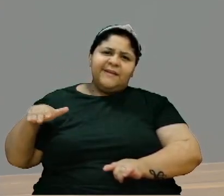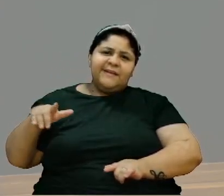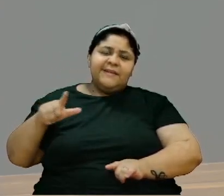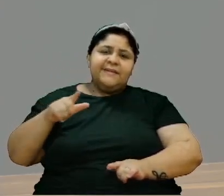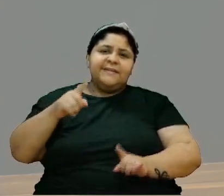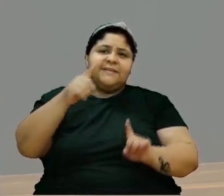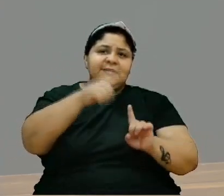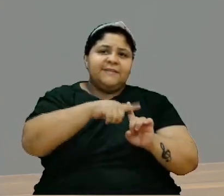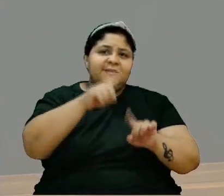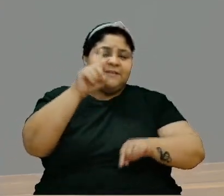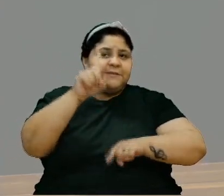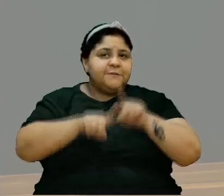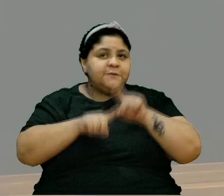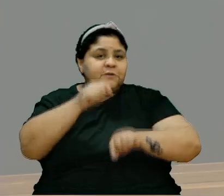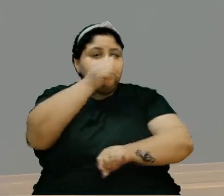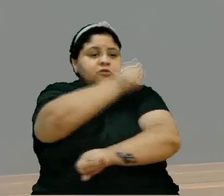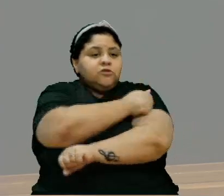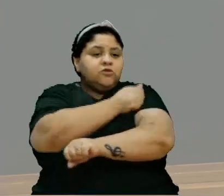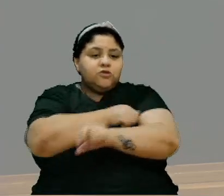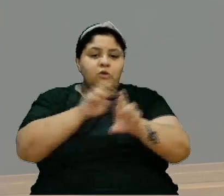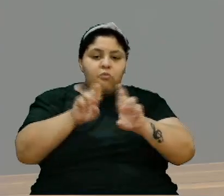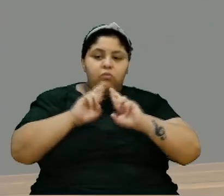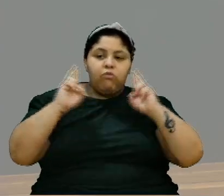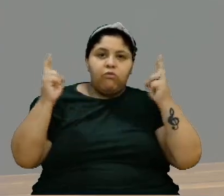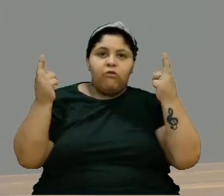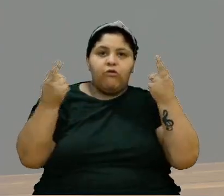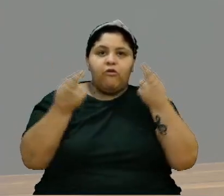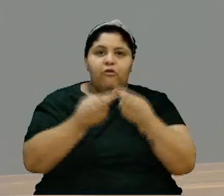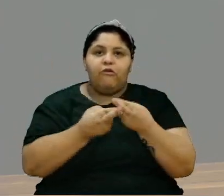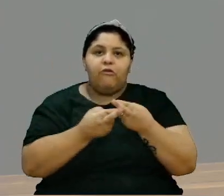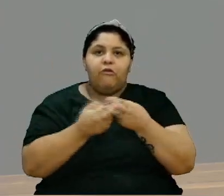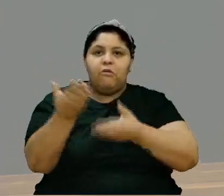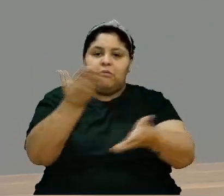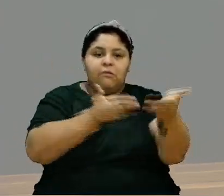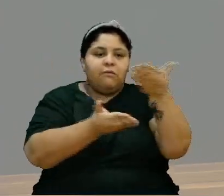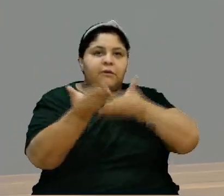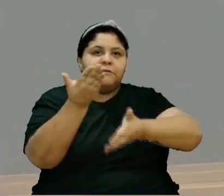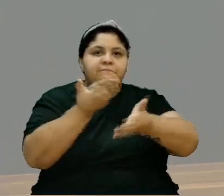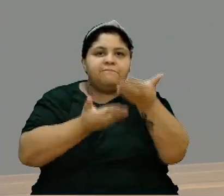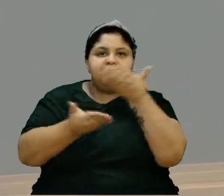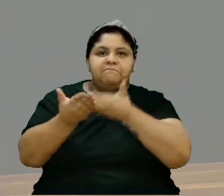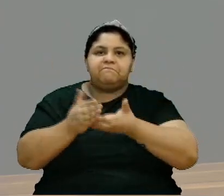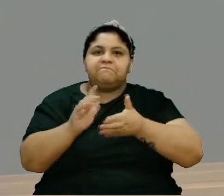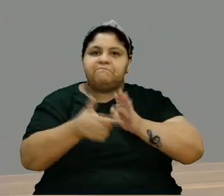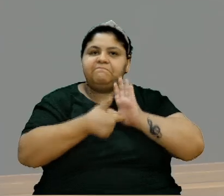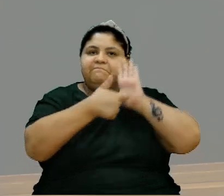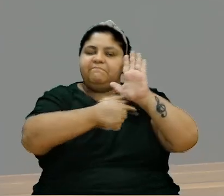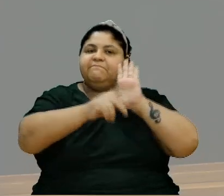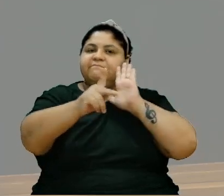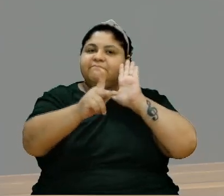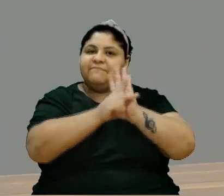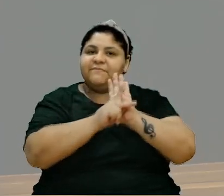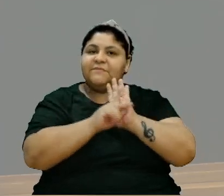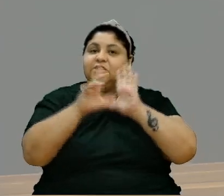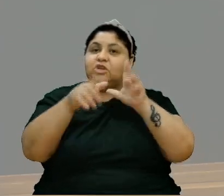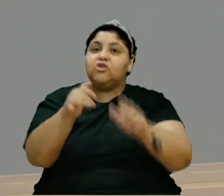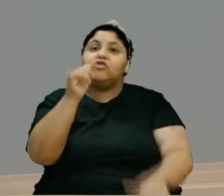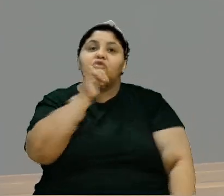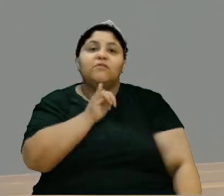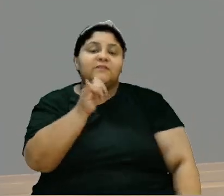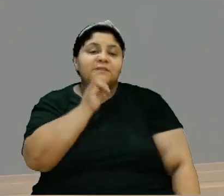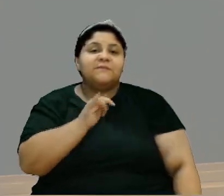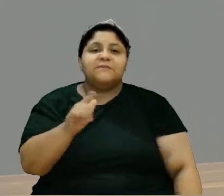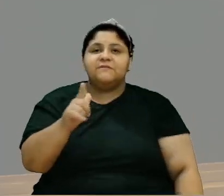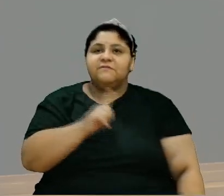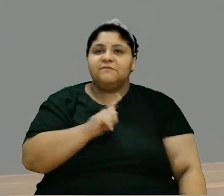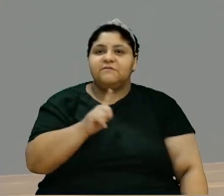atividade, onde os estudantes se reúnem em grupo, onde trocam informações, onde apresentam projetos, quantos exemplos nós